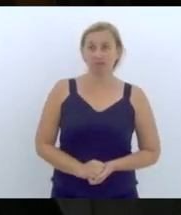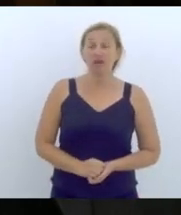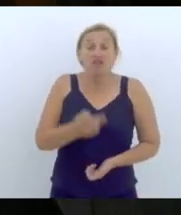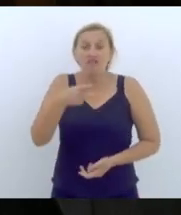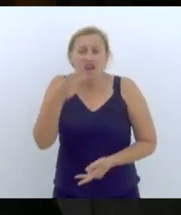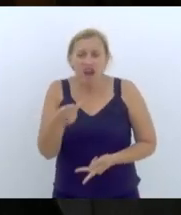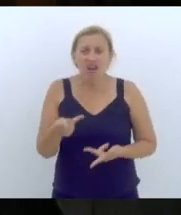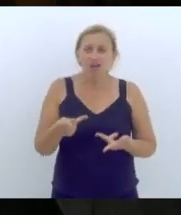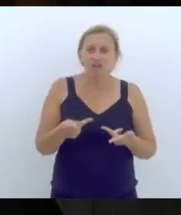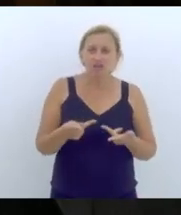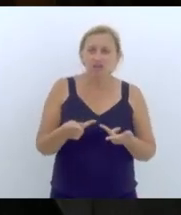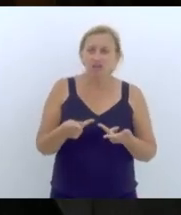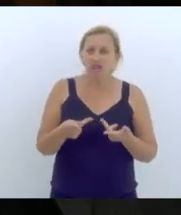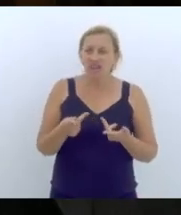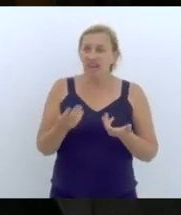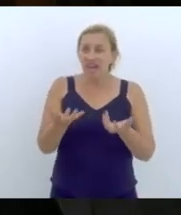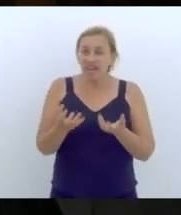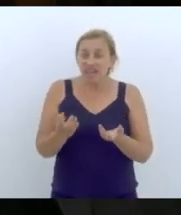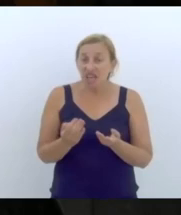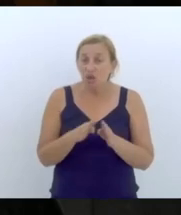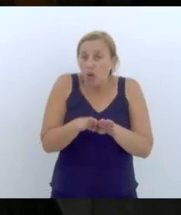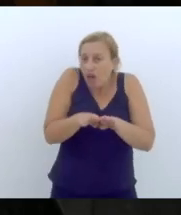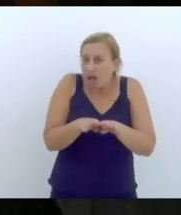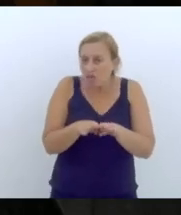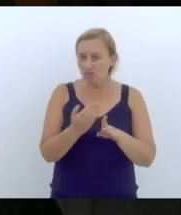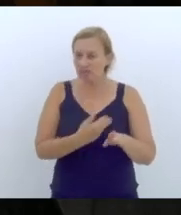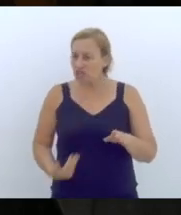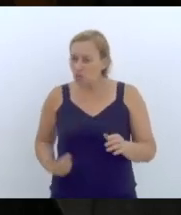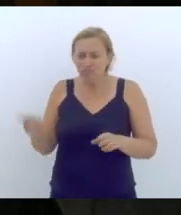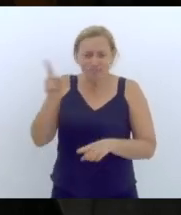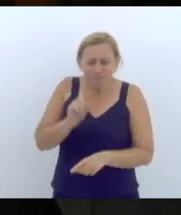Falam, tentam igualar o governador toda hora